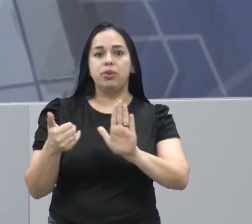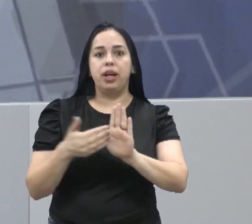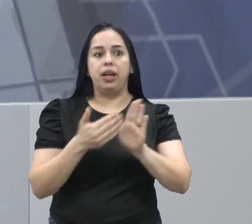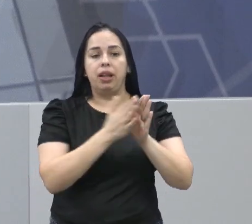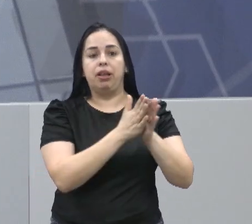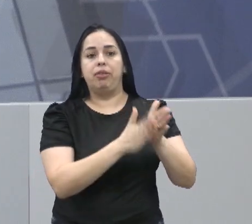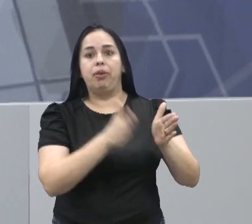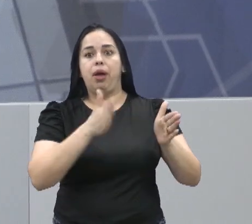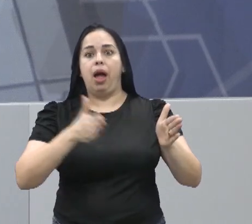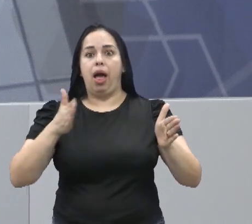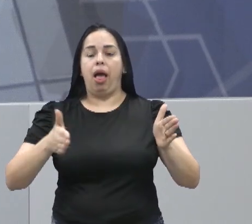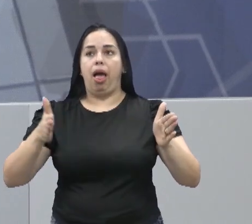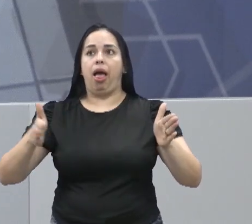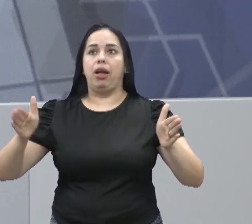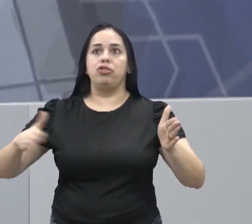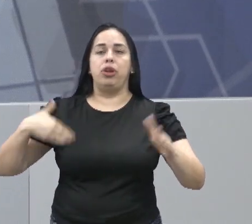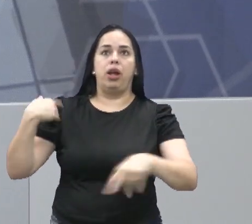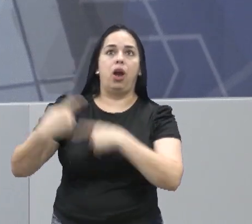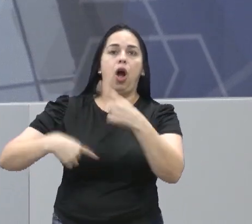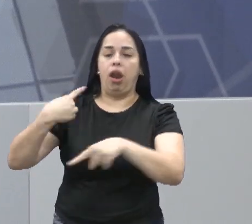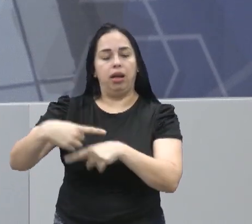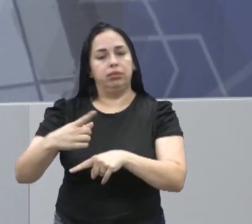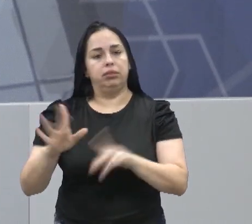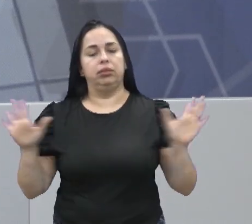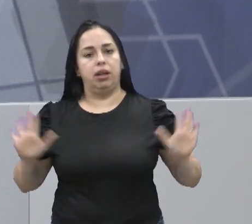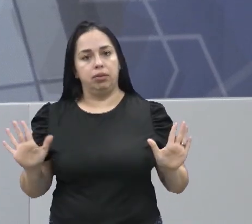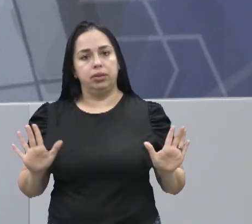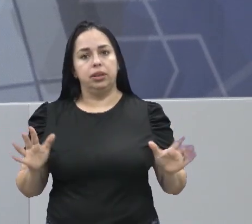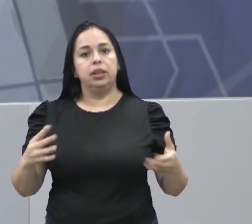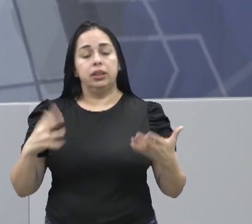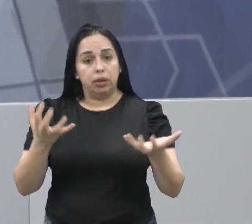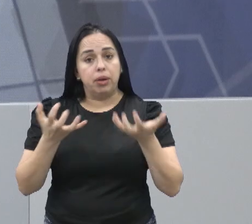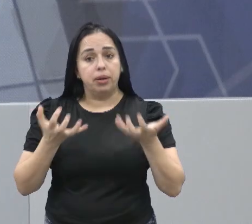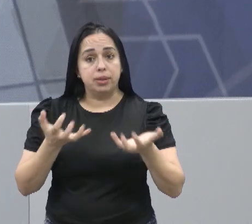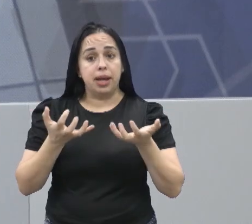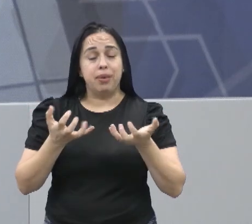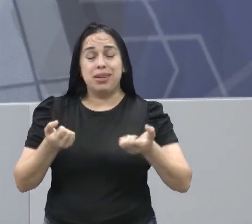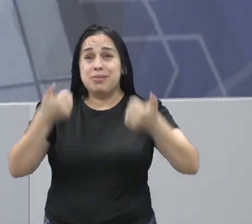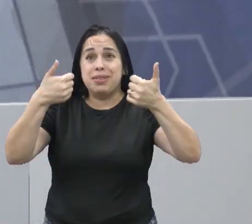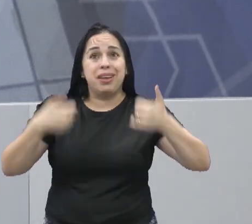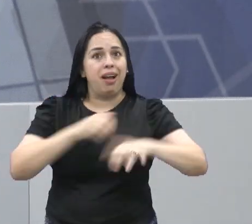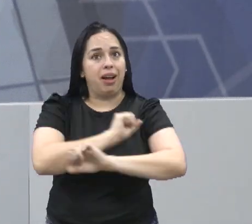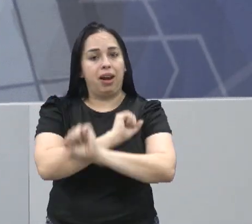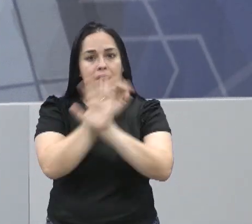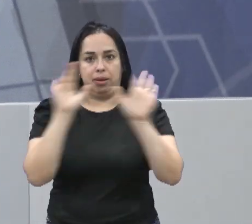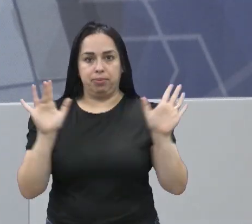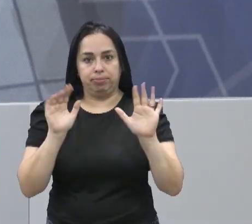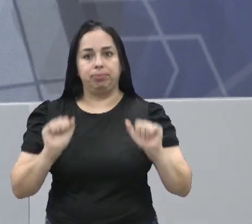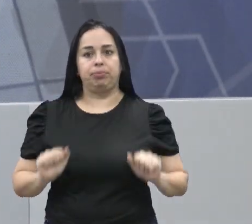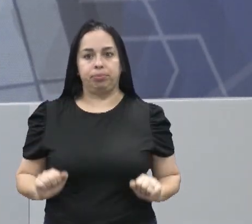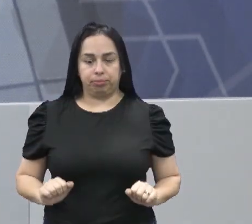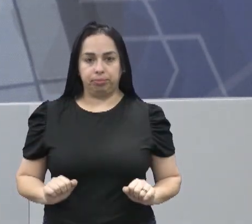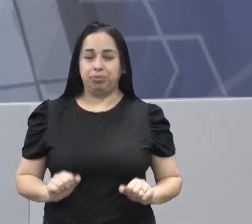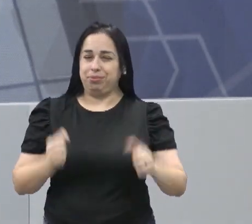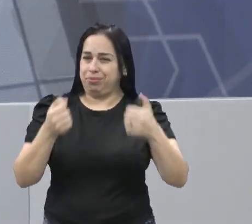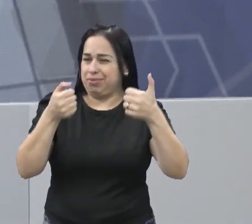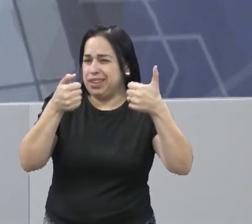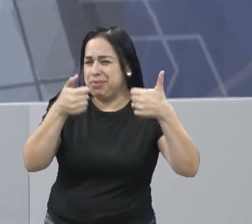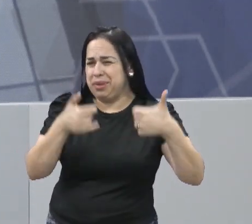prefeito ir renovando. Então, eu queria deixar muito claro o seguinte,